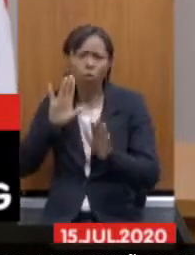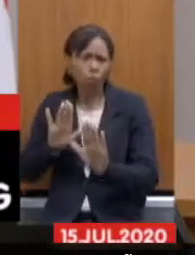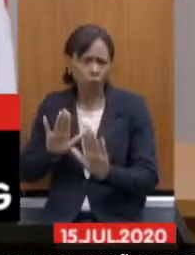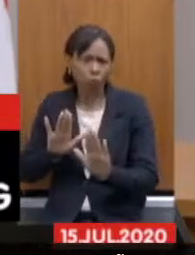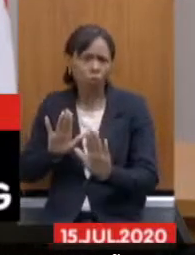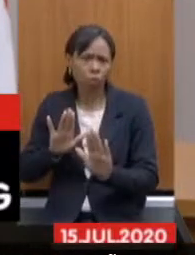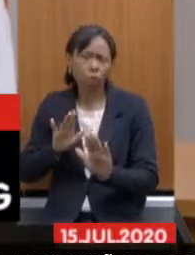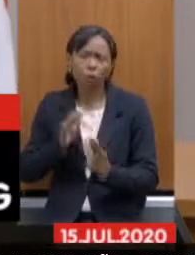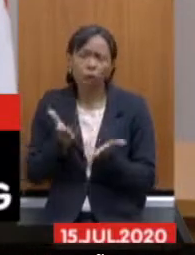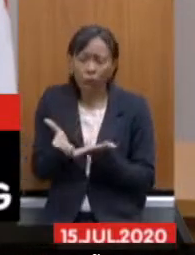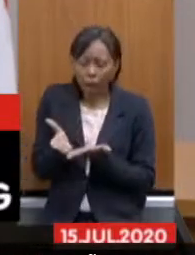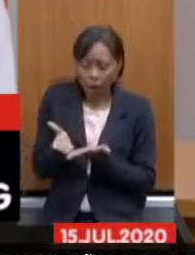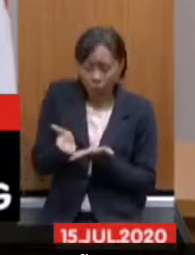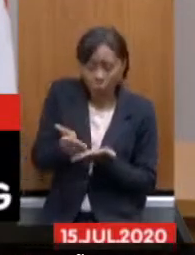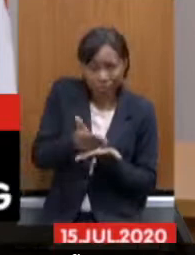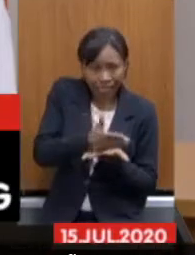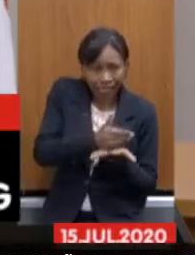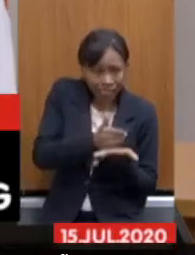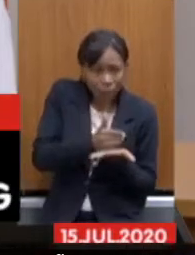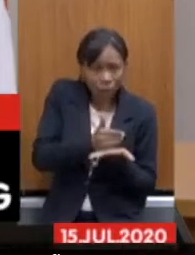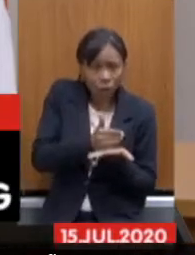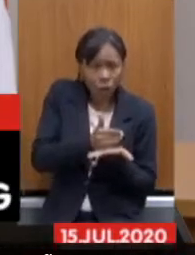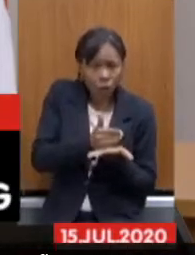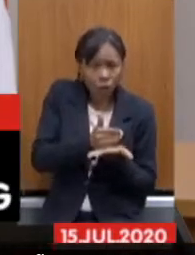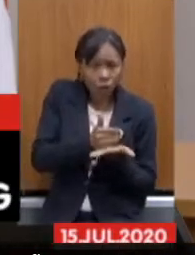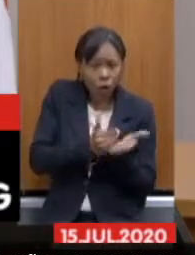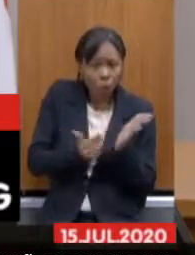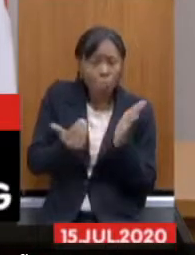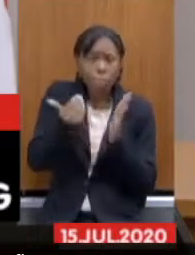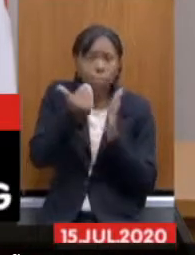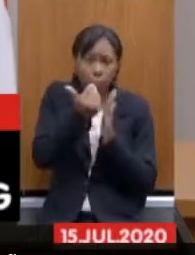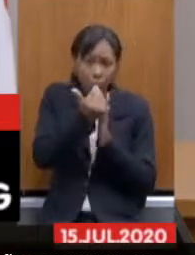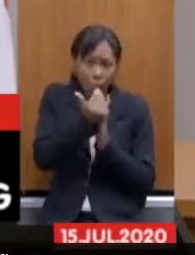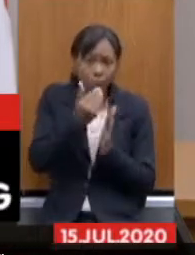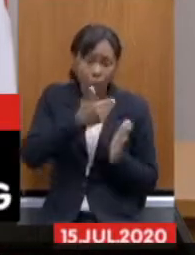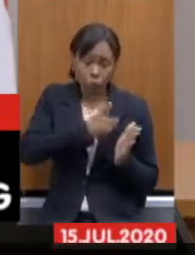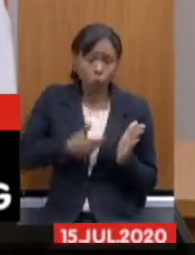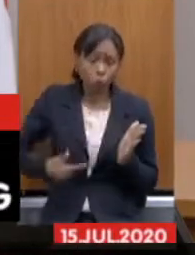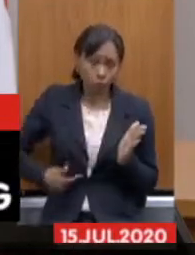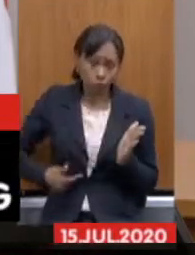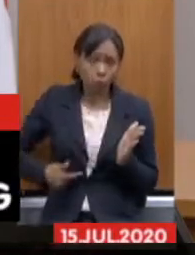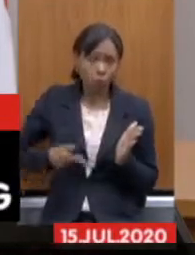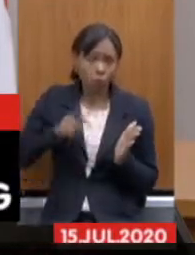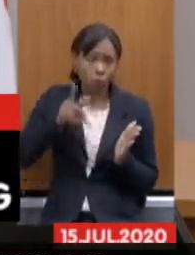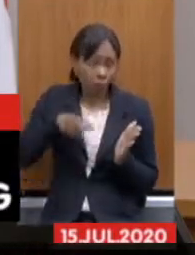arrecadação melhorar a arrecadação do estado é uma delas